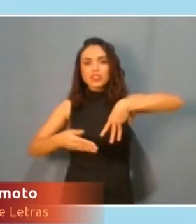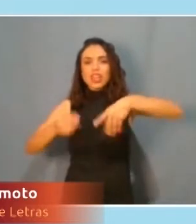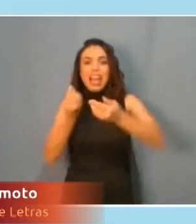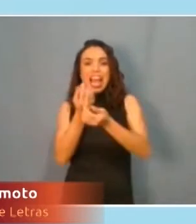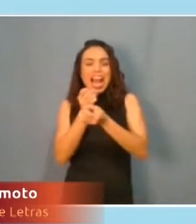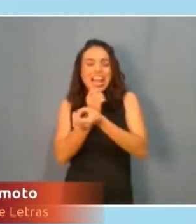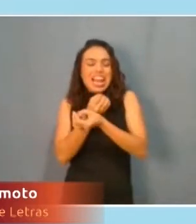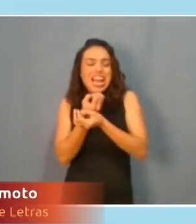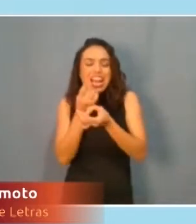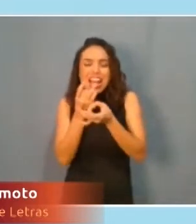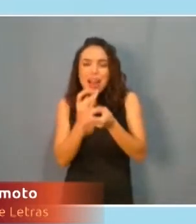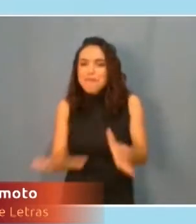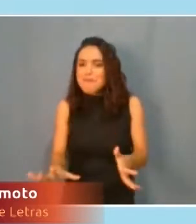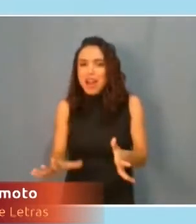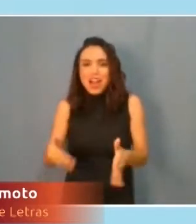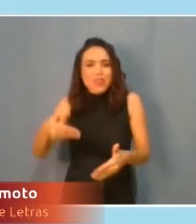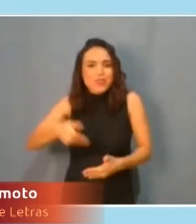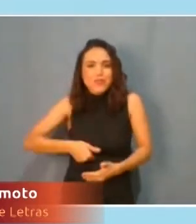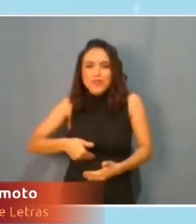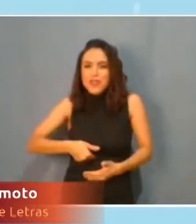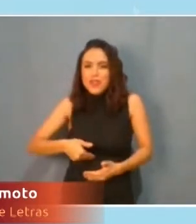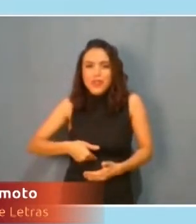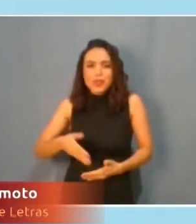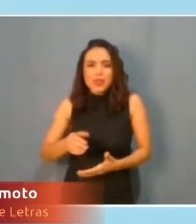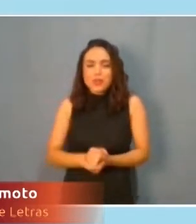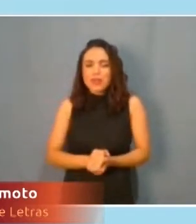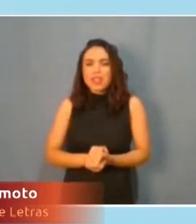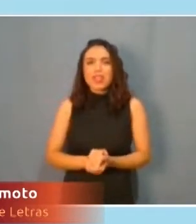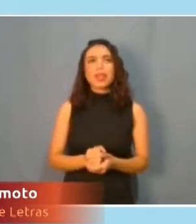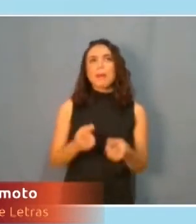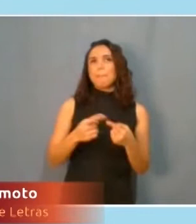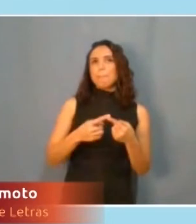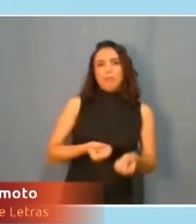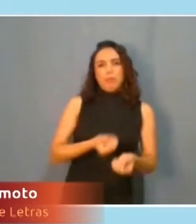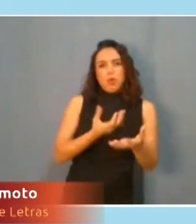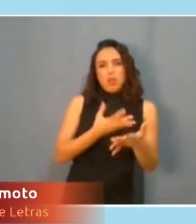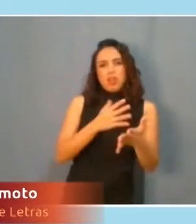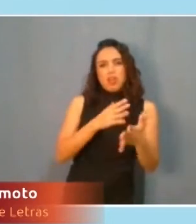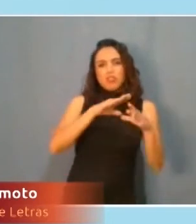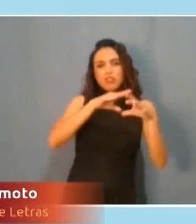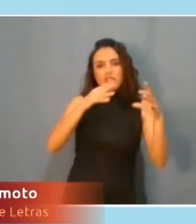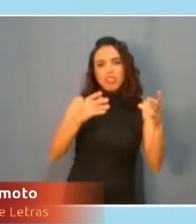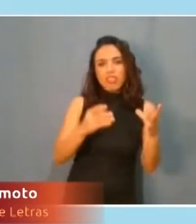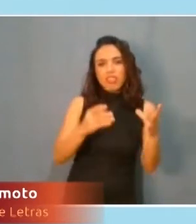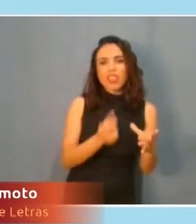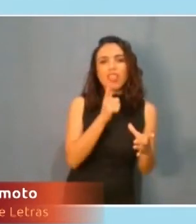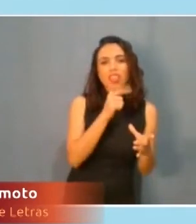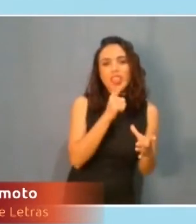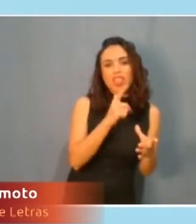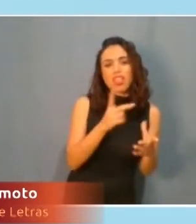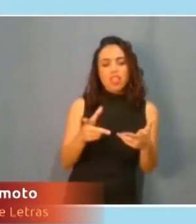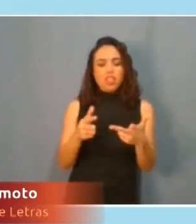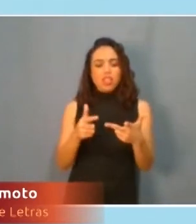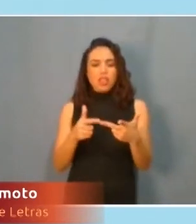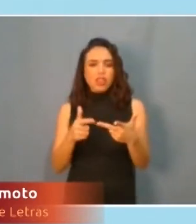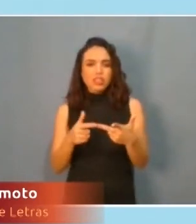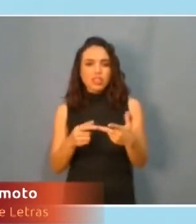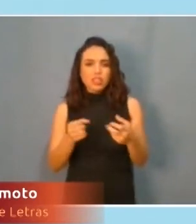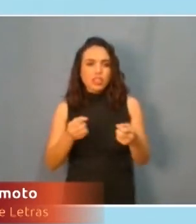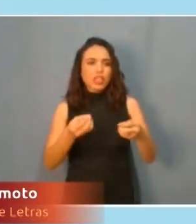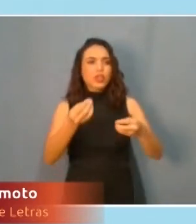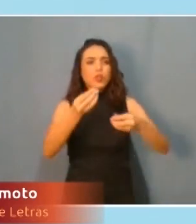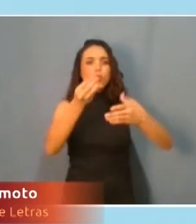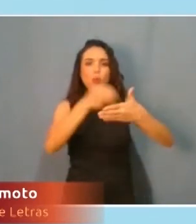políticas, como o programa de aquisição de alimentos, programa de cisternas, né, o financiamento da agricultura familiar, tudo